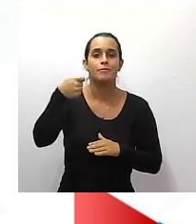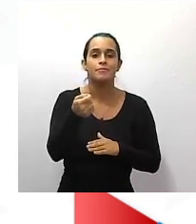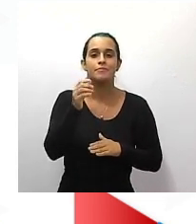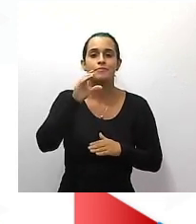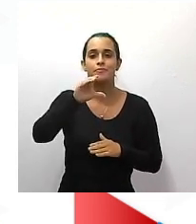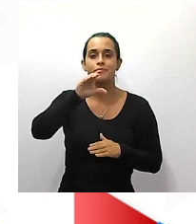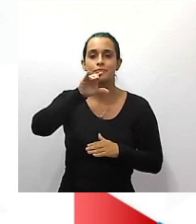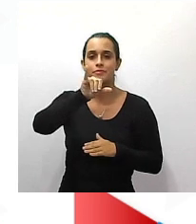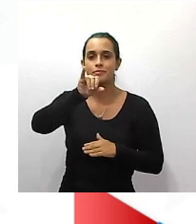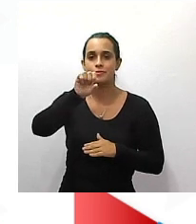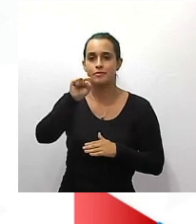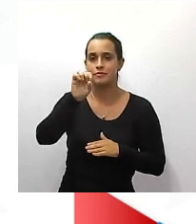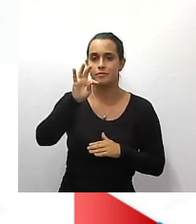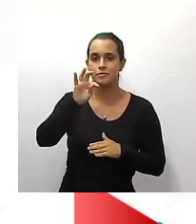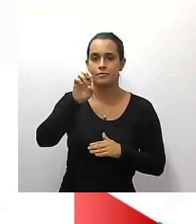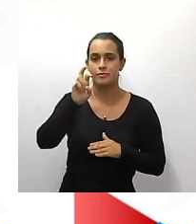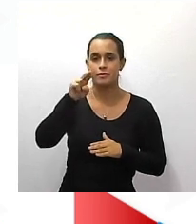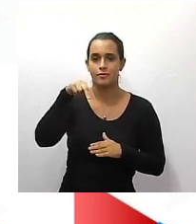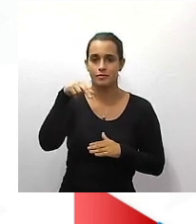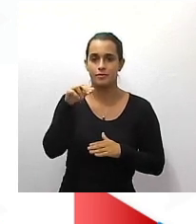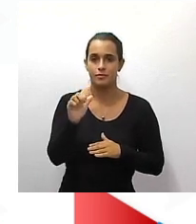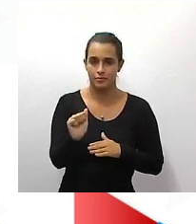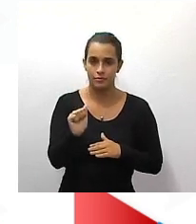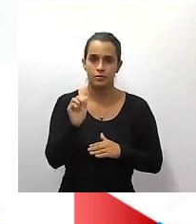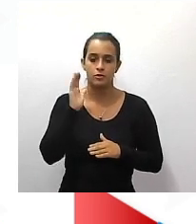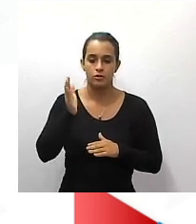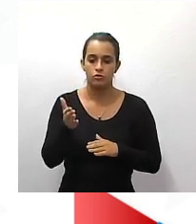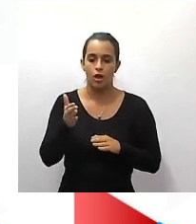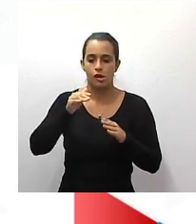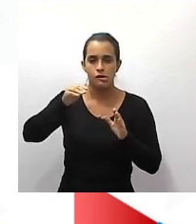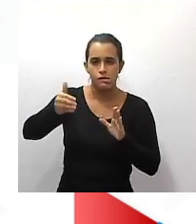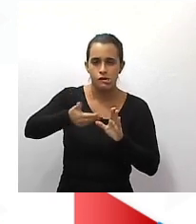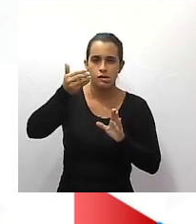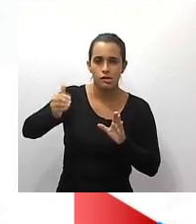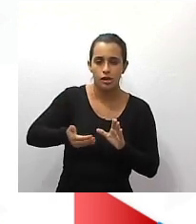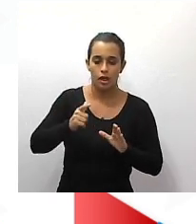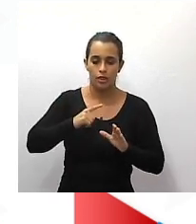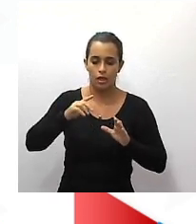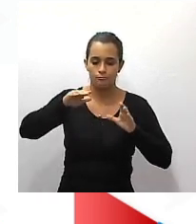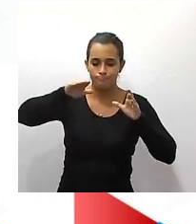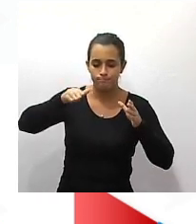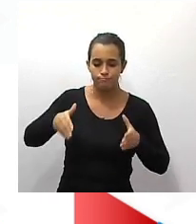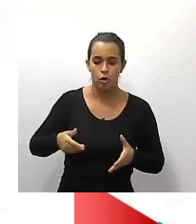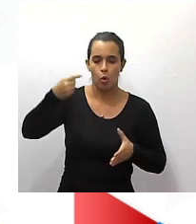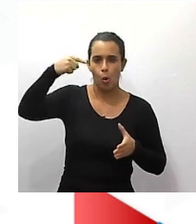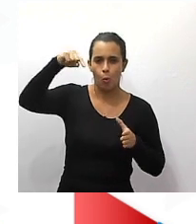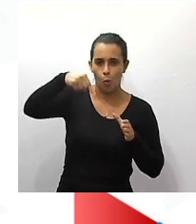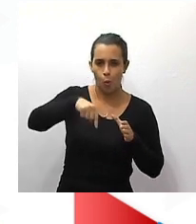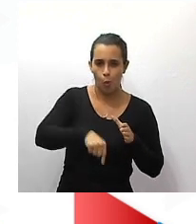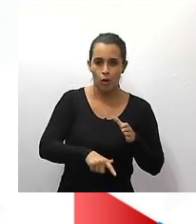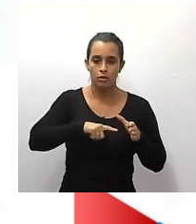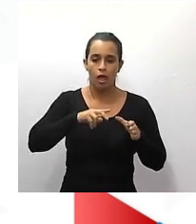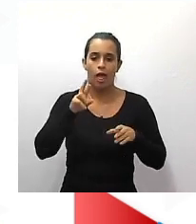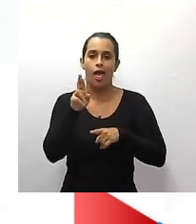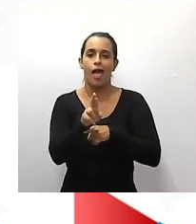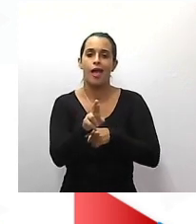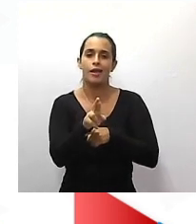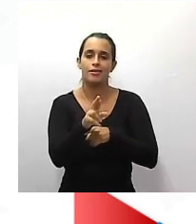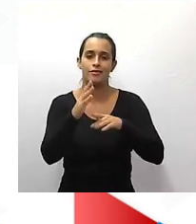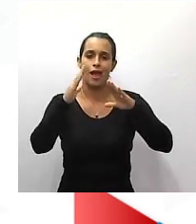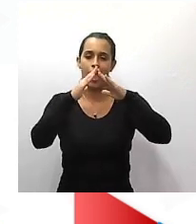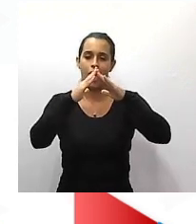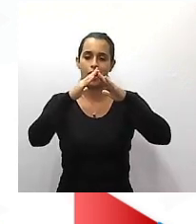Vamos usar 3,14 para o valor de π. Quanto mais próximo, quanto mais um número mais detalhado de